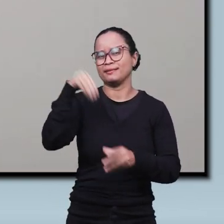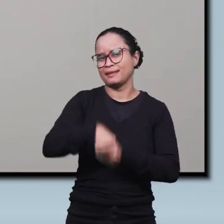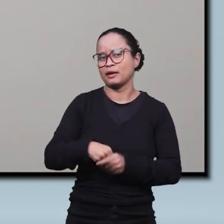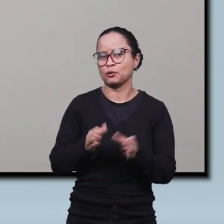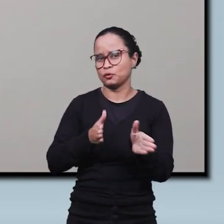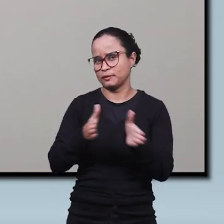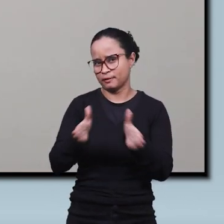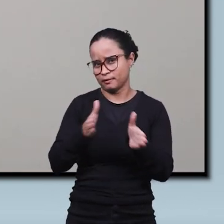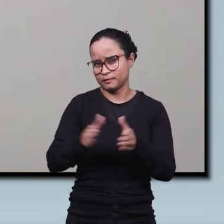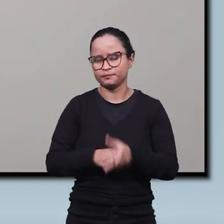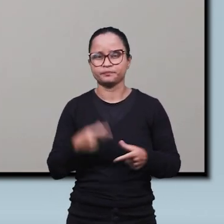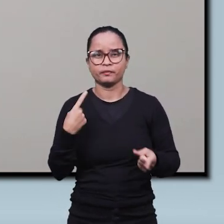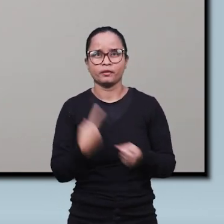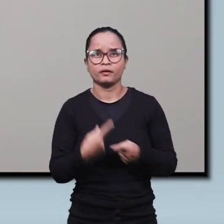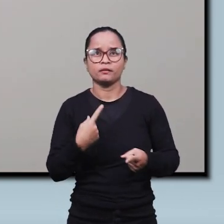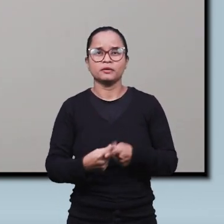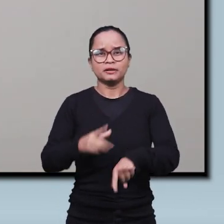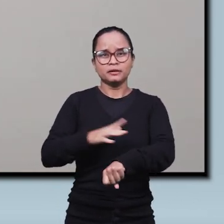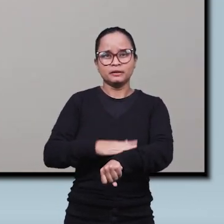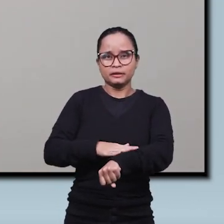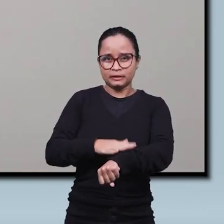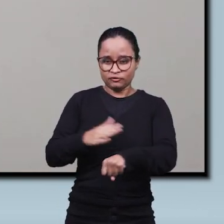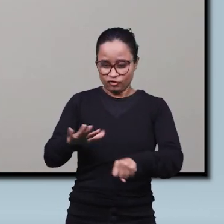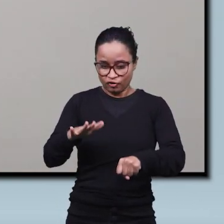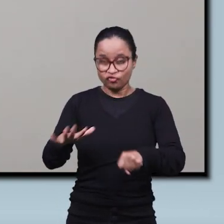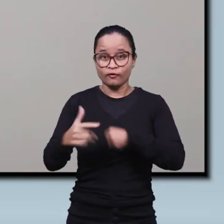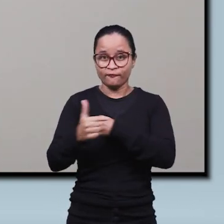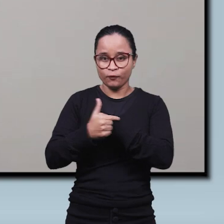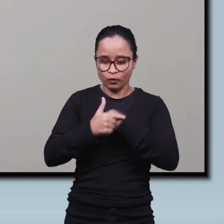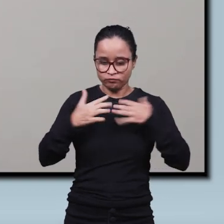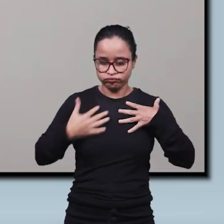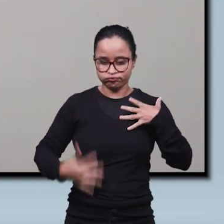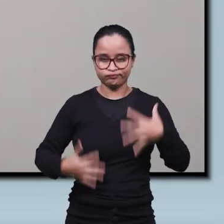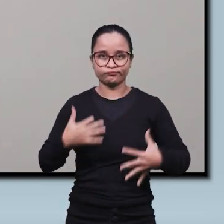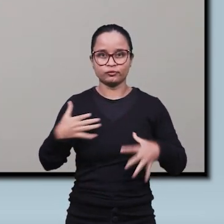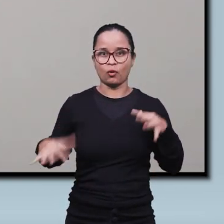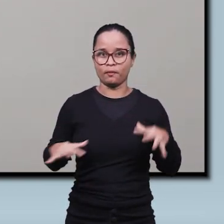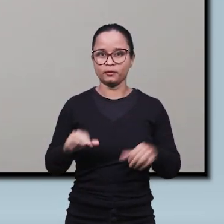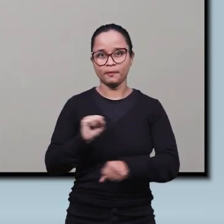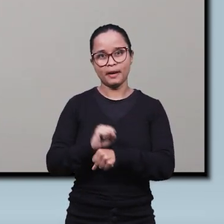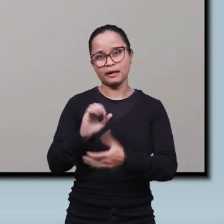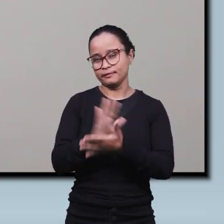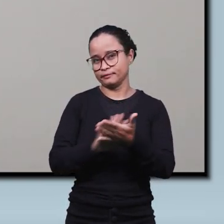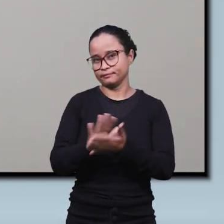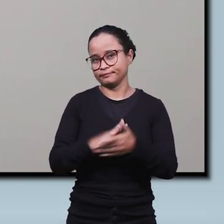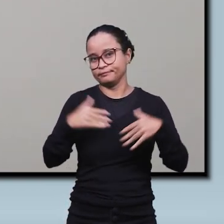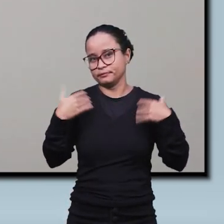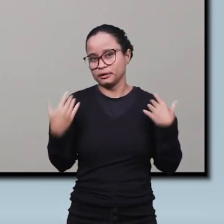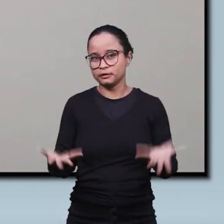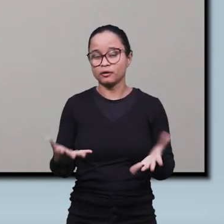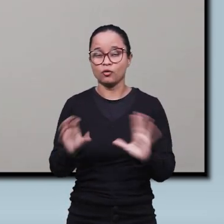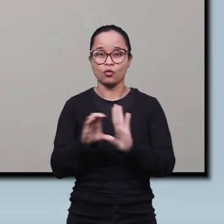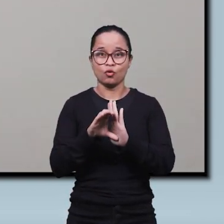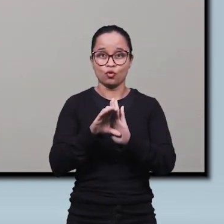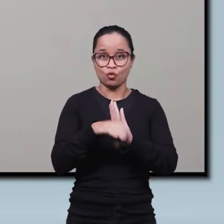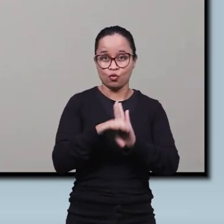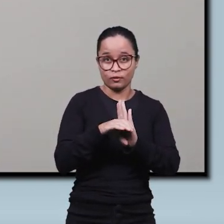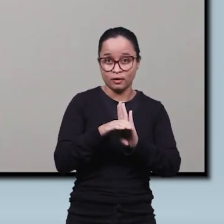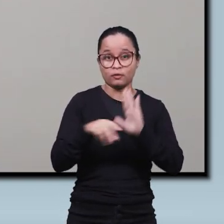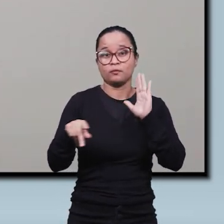está levando um comprometimento de função, ok? E dentro desse conceito,